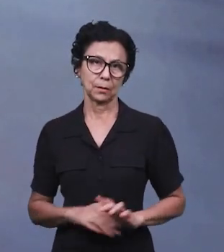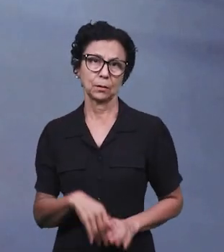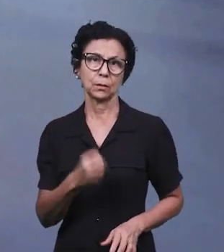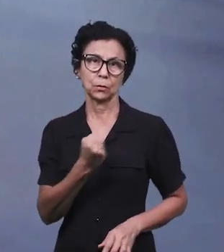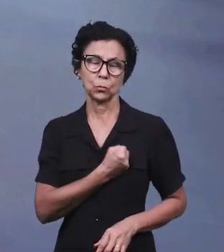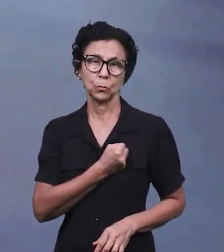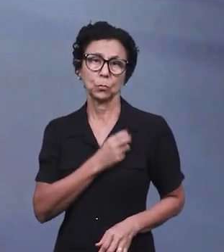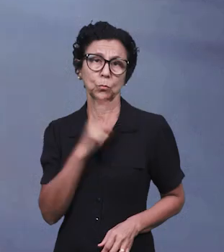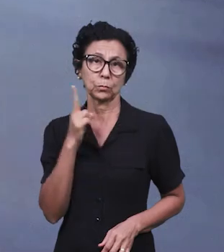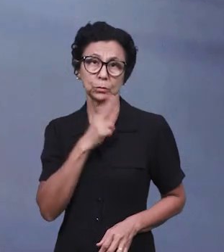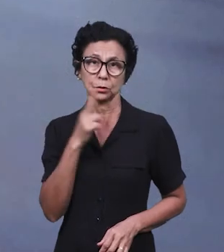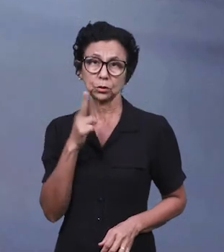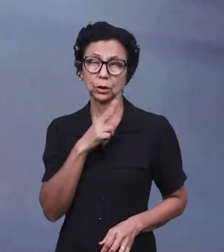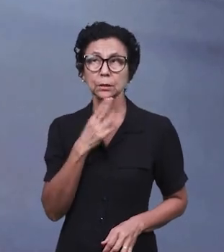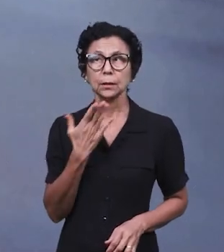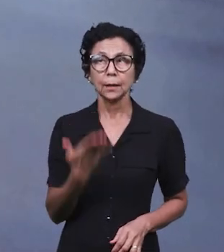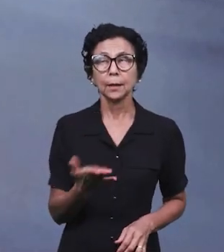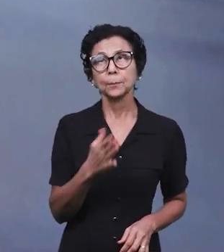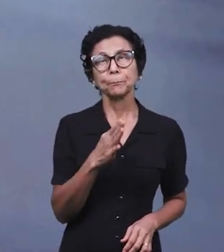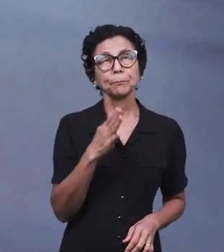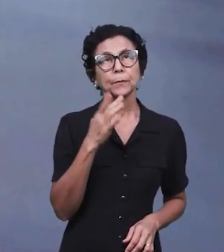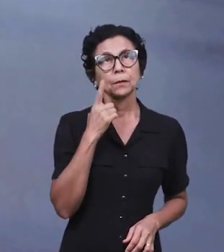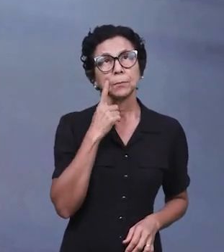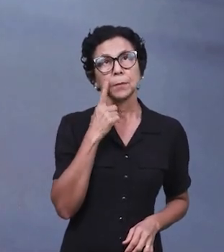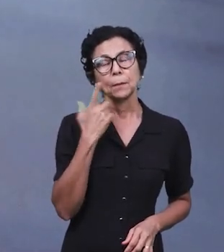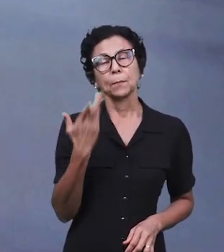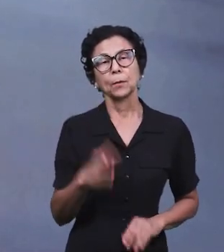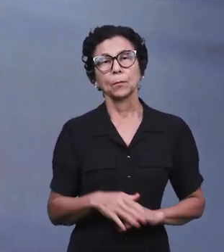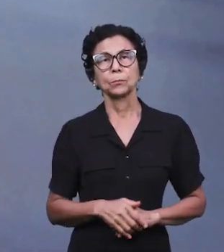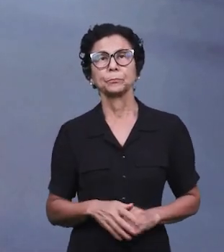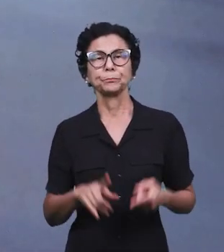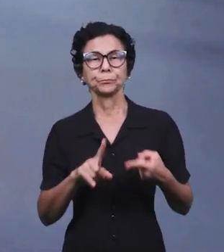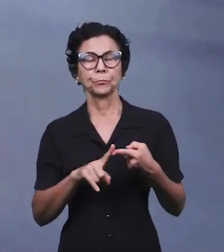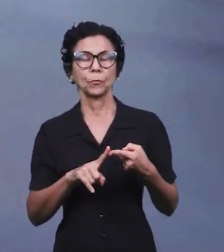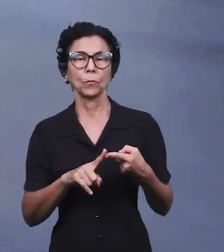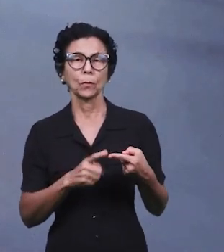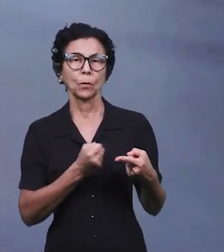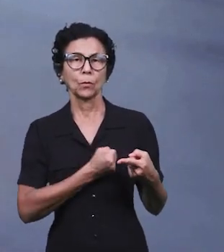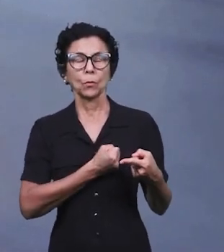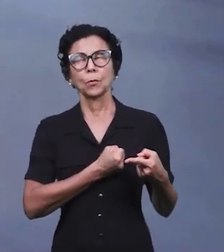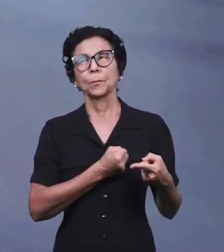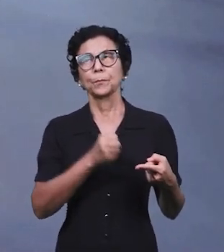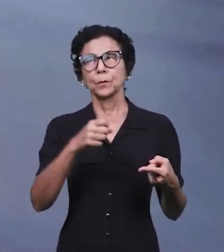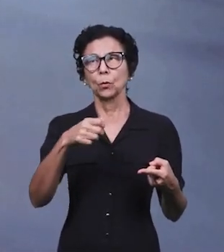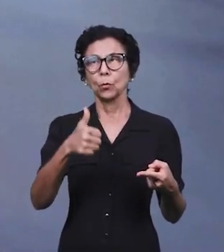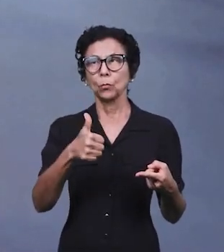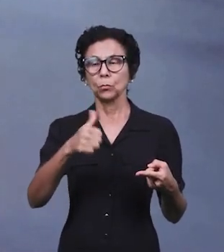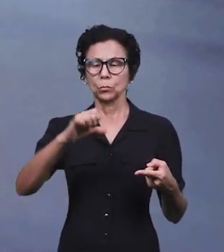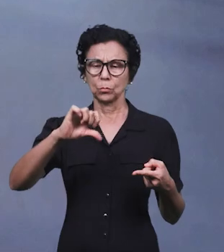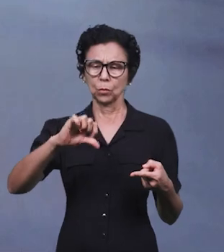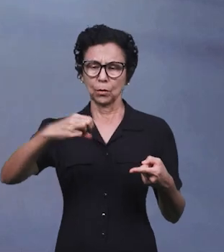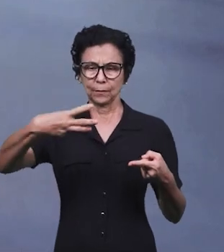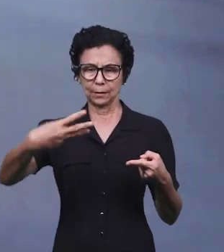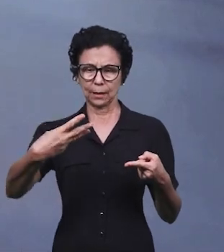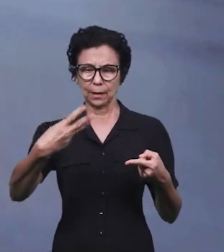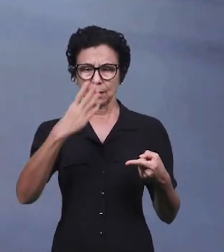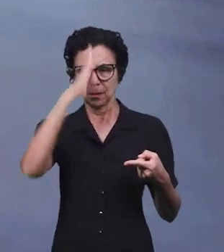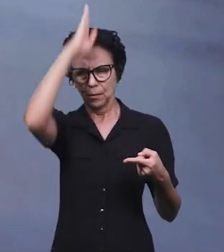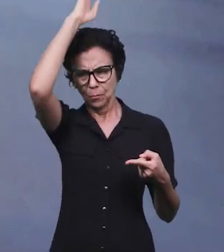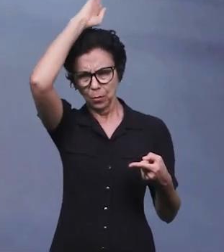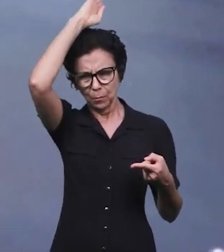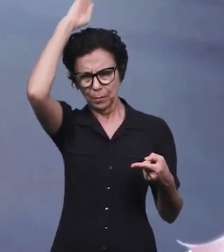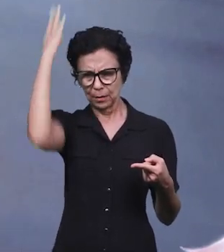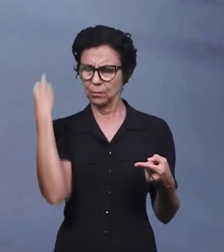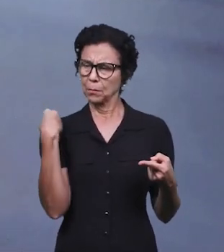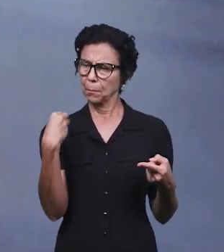emergência, nós deixamos assim, o número do bombeiro é 193. Para que eu ligo para o bombeiro? Então as pessoas às vezes não sabem por